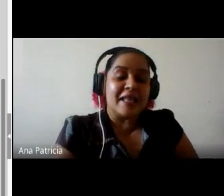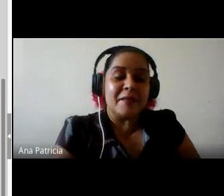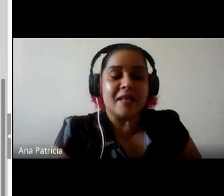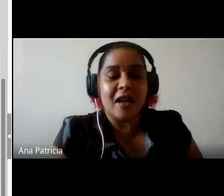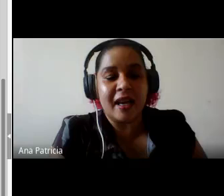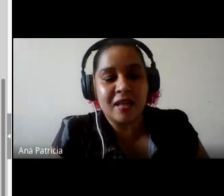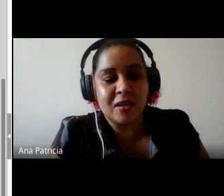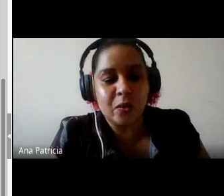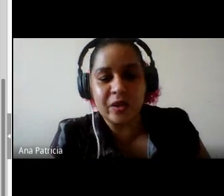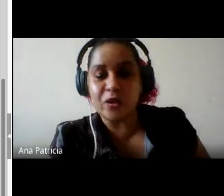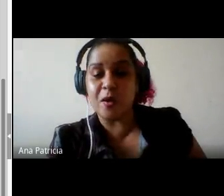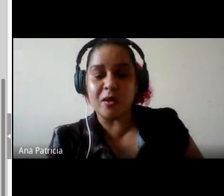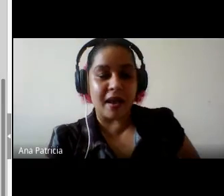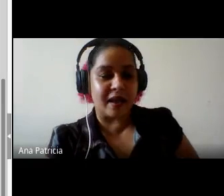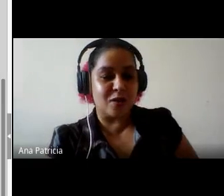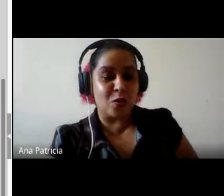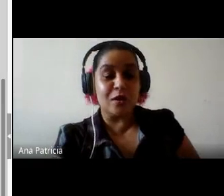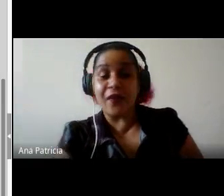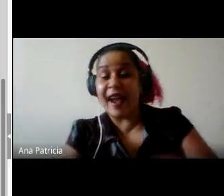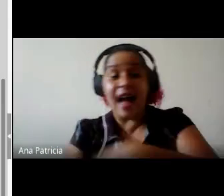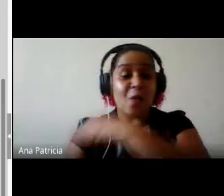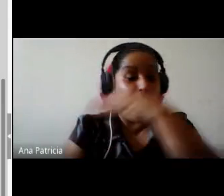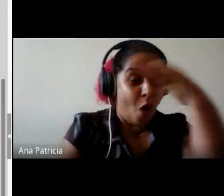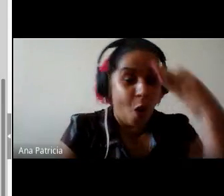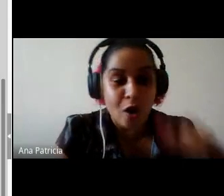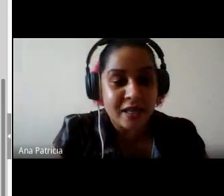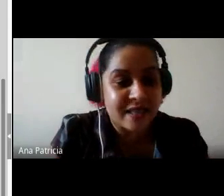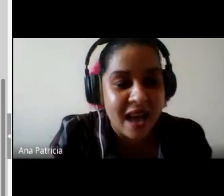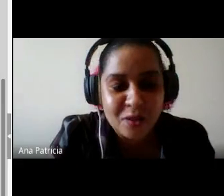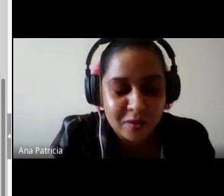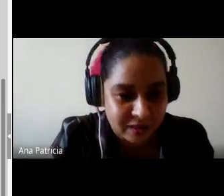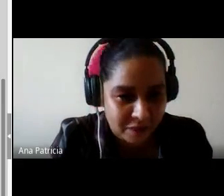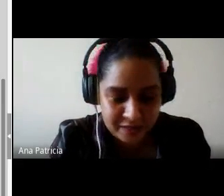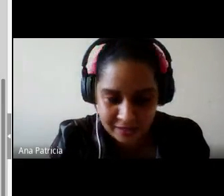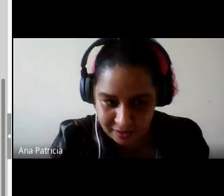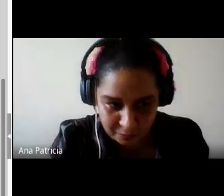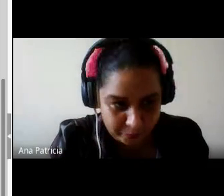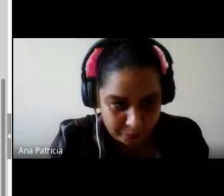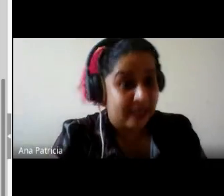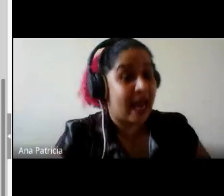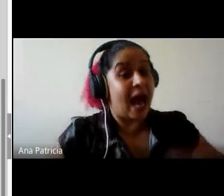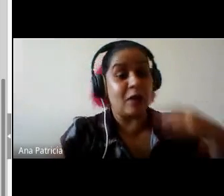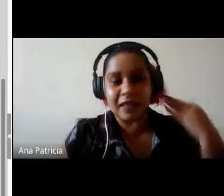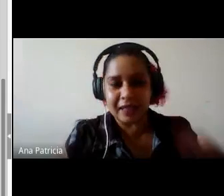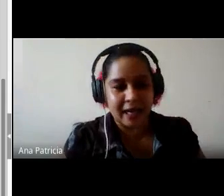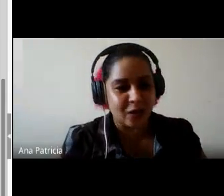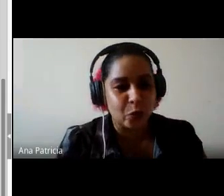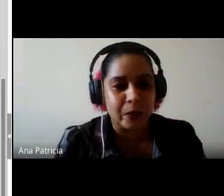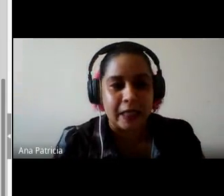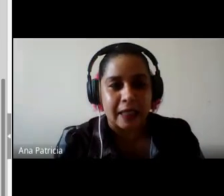gente, as minhas colegas surdas, os meus colegas surdos ficaram horrorizados com o que eu estava dizendo na aula